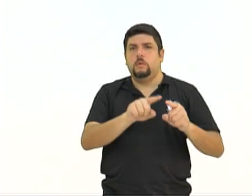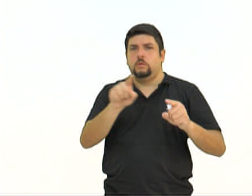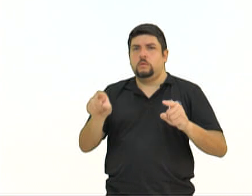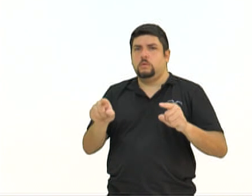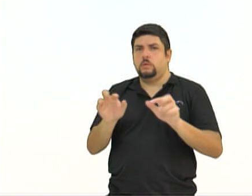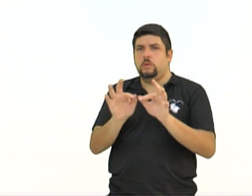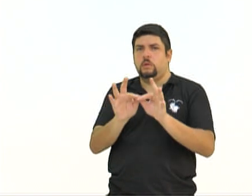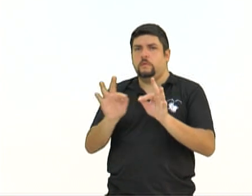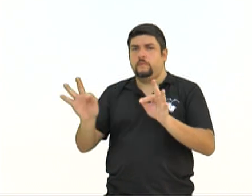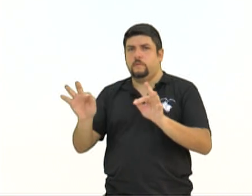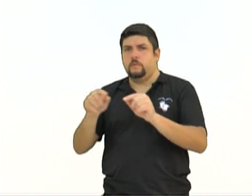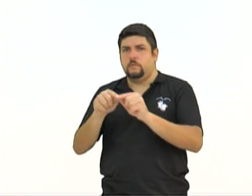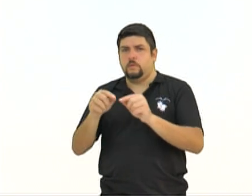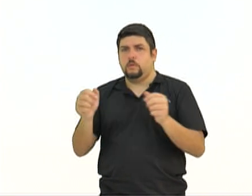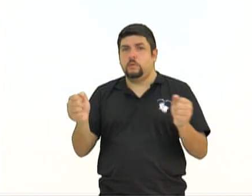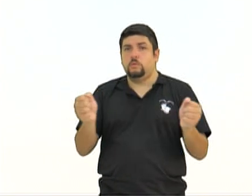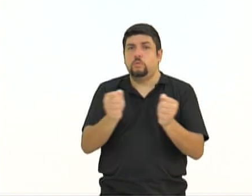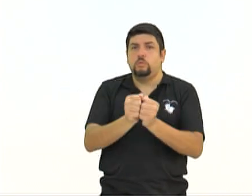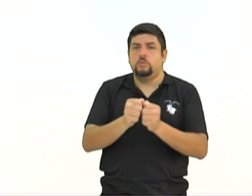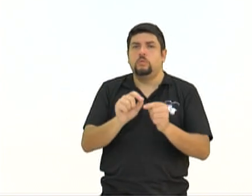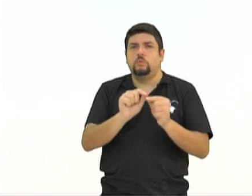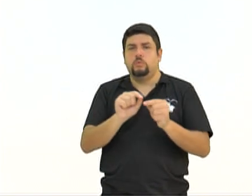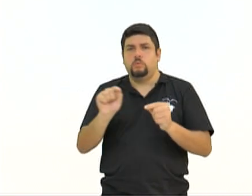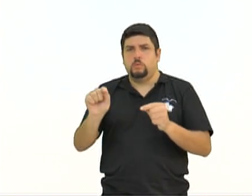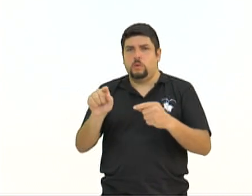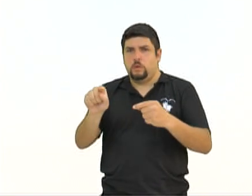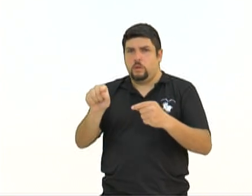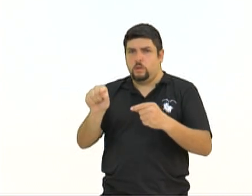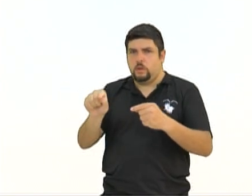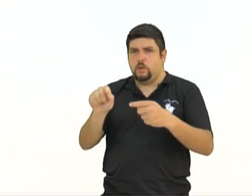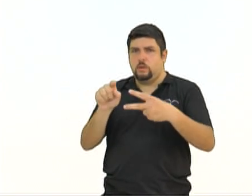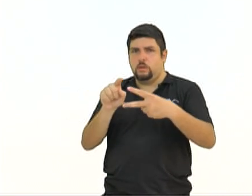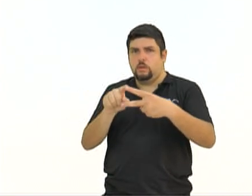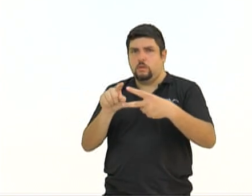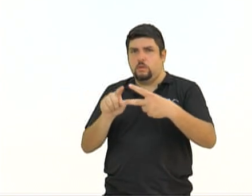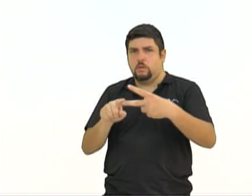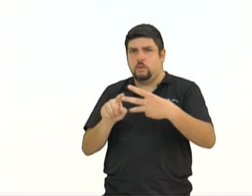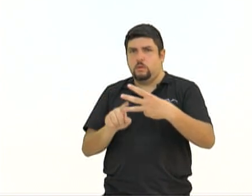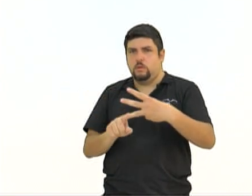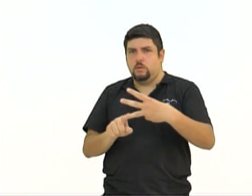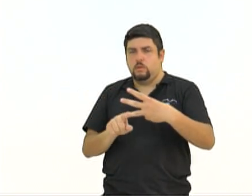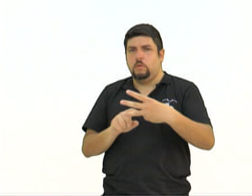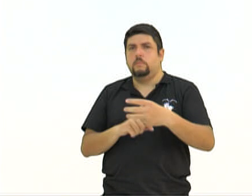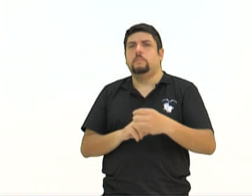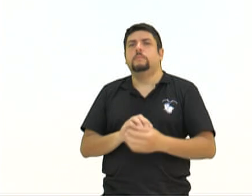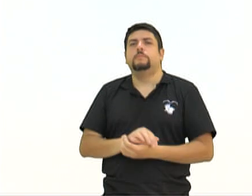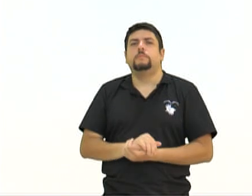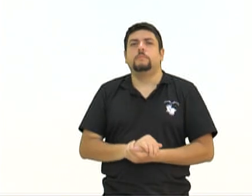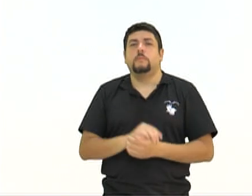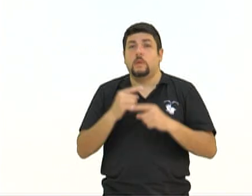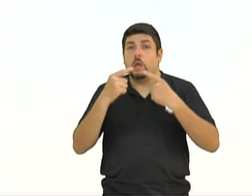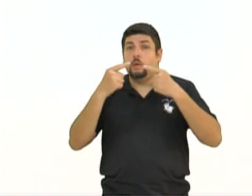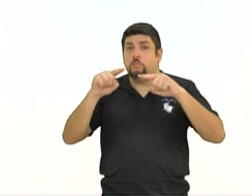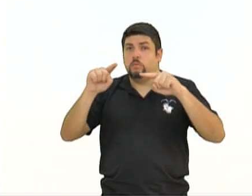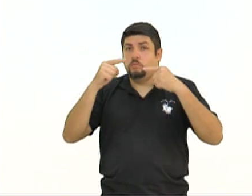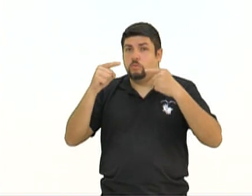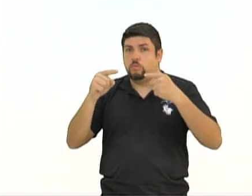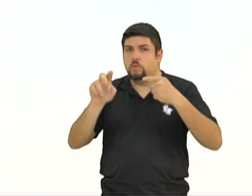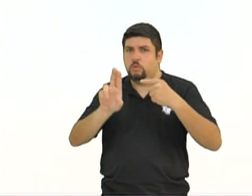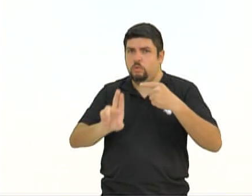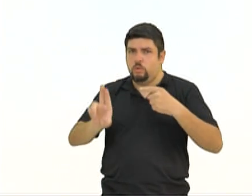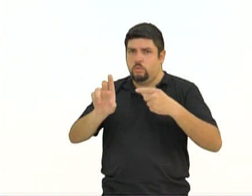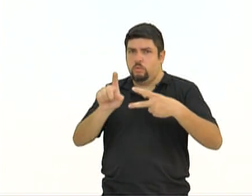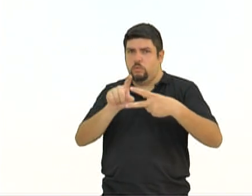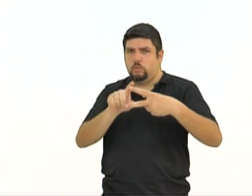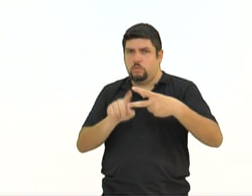a consequência, ela tem três possibilidades. Só nesse trecho da música, ela usou duas pelo menos. I think I